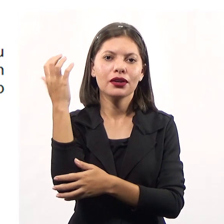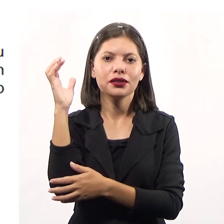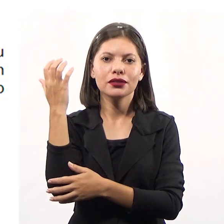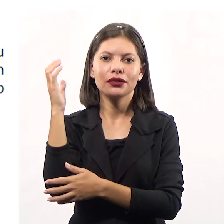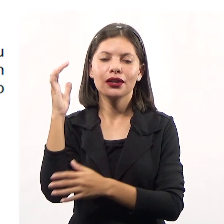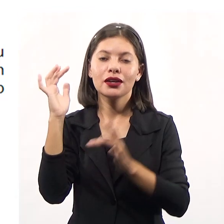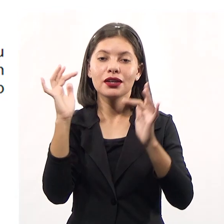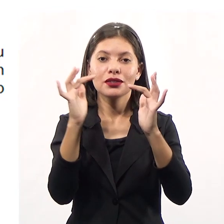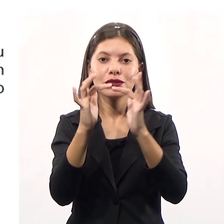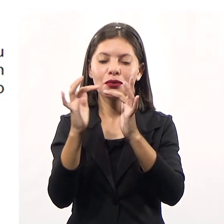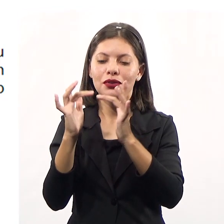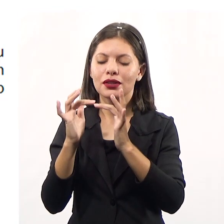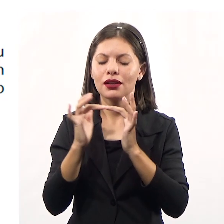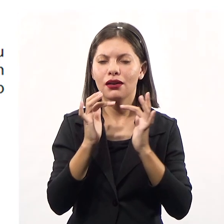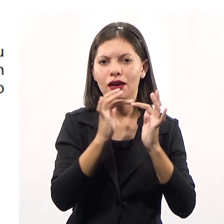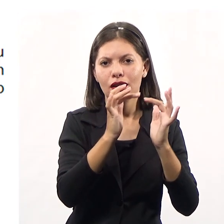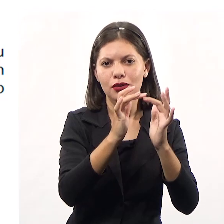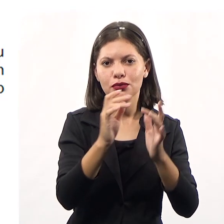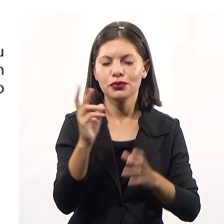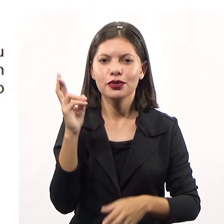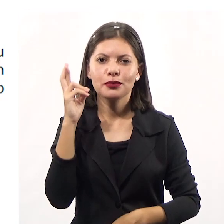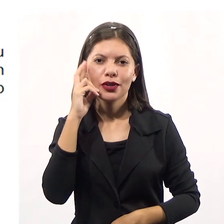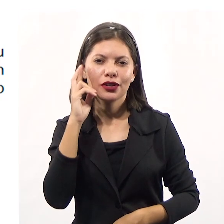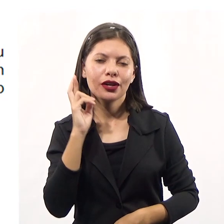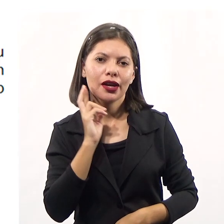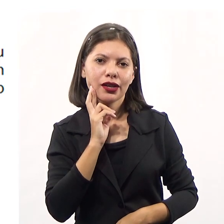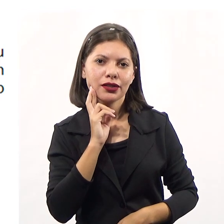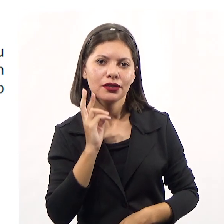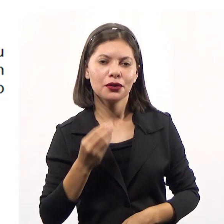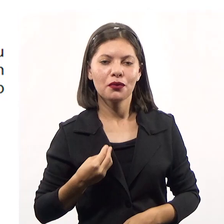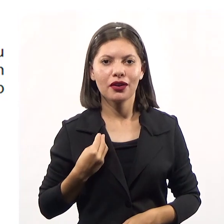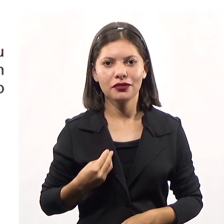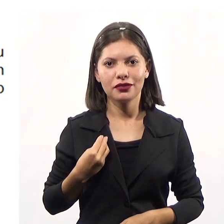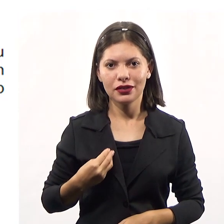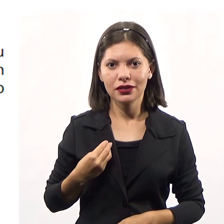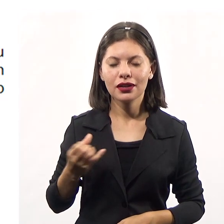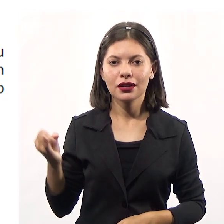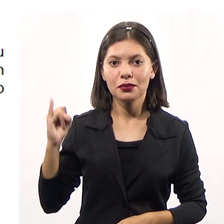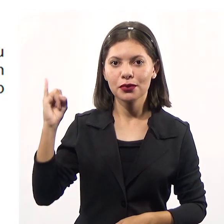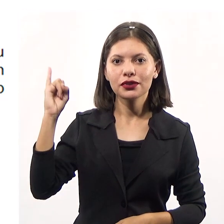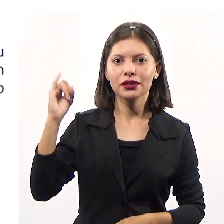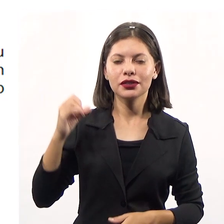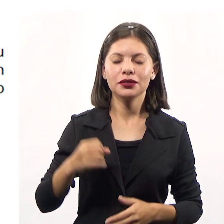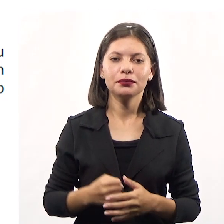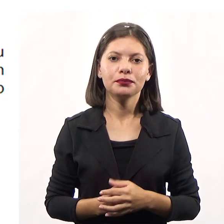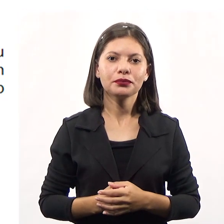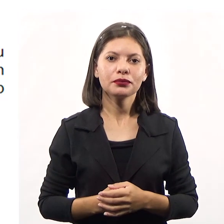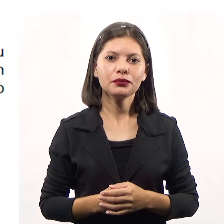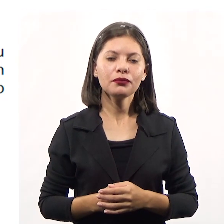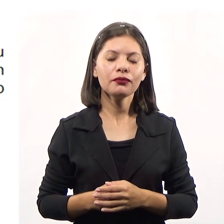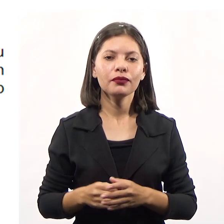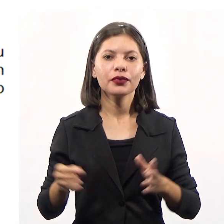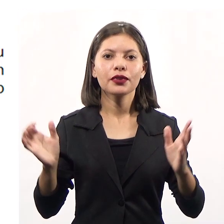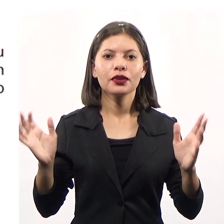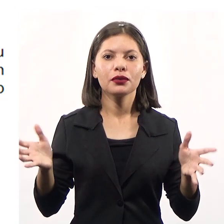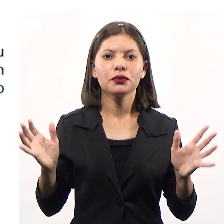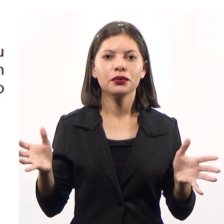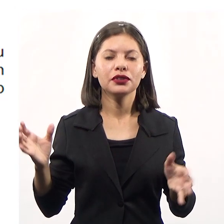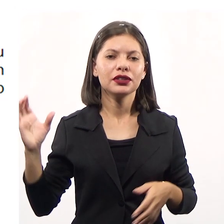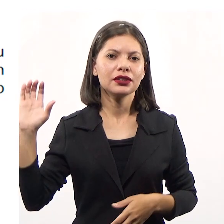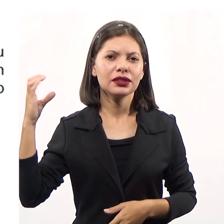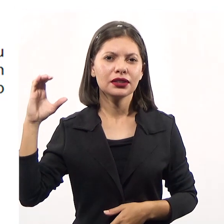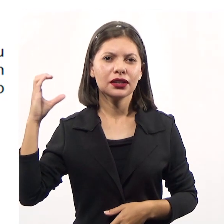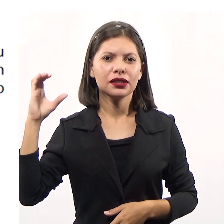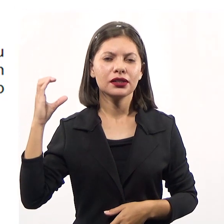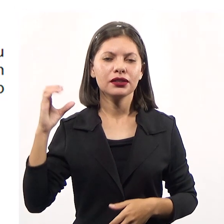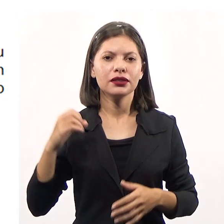esse contato, essa experiência direta com a realidade era fundamental. E hoje, né, quando a gente faz